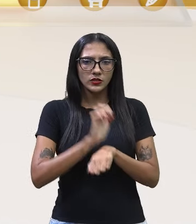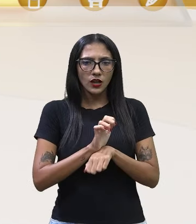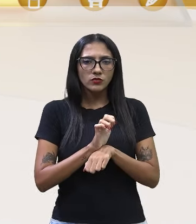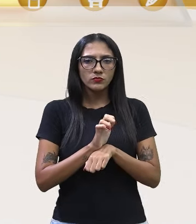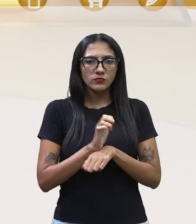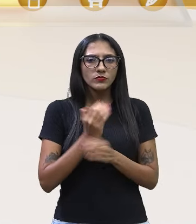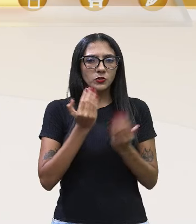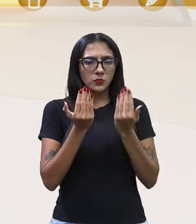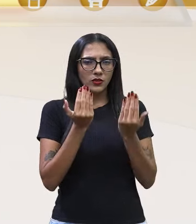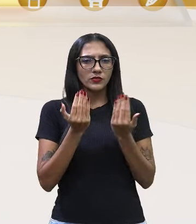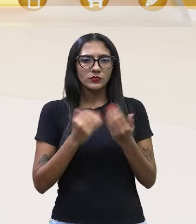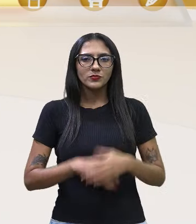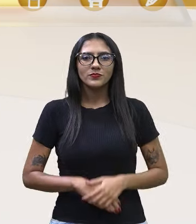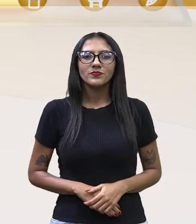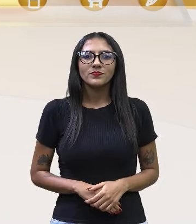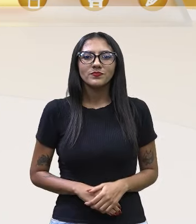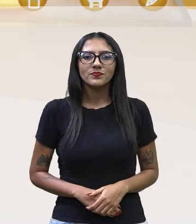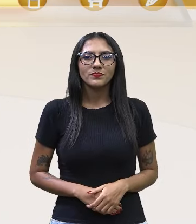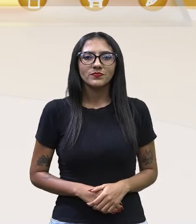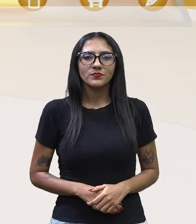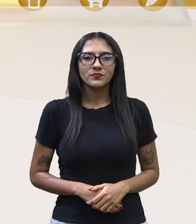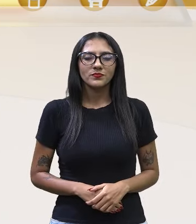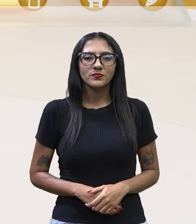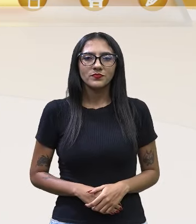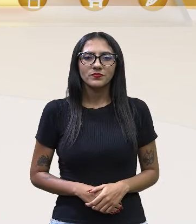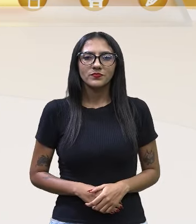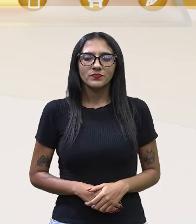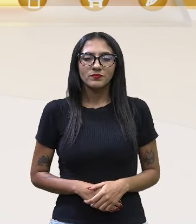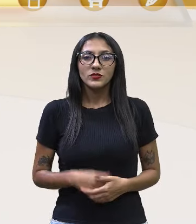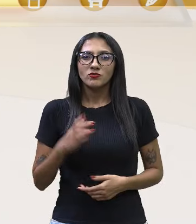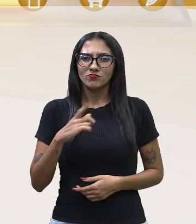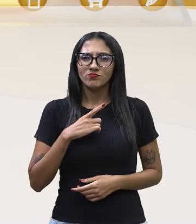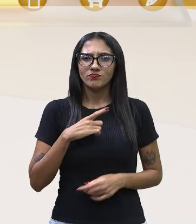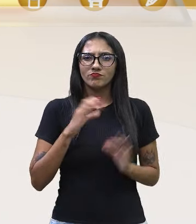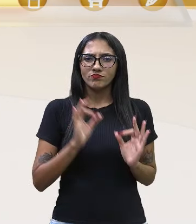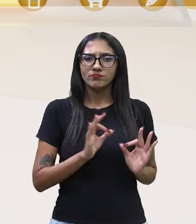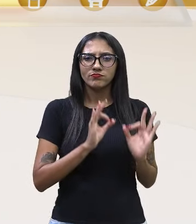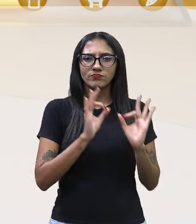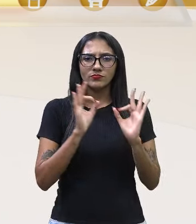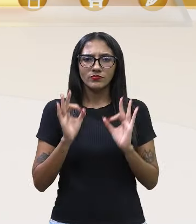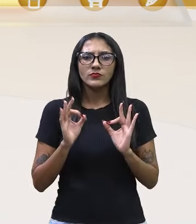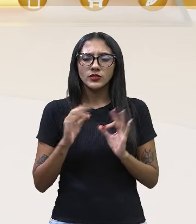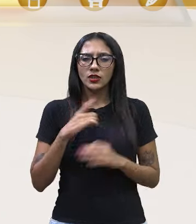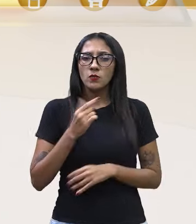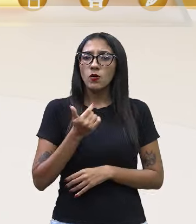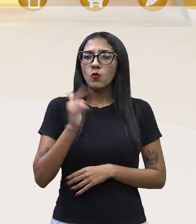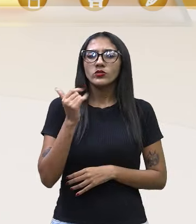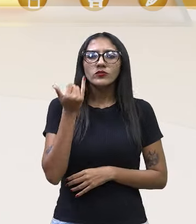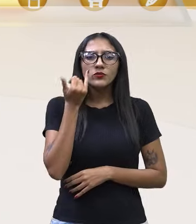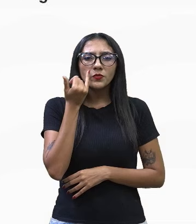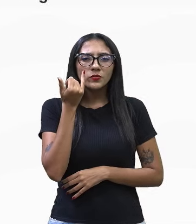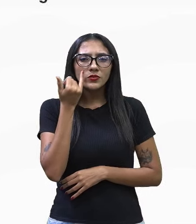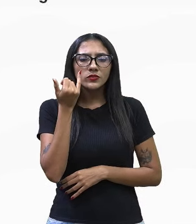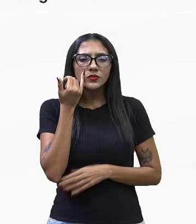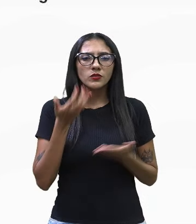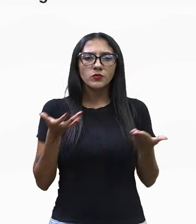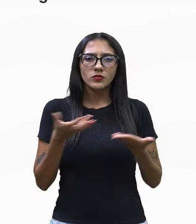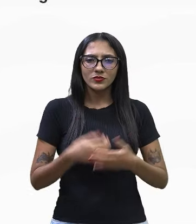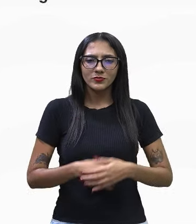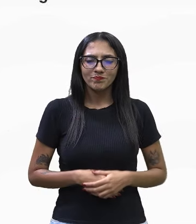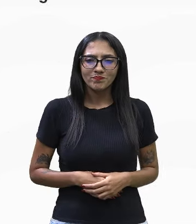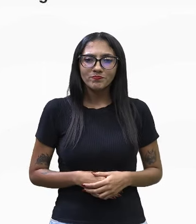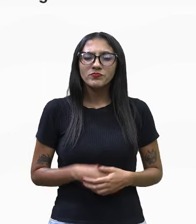crescendo muito bem Então olha só depois de nós falarmos tudo isso né vamos falar uma coisa também importante aqui ó nós vamos falar da importância dos